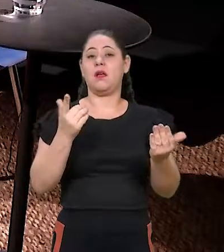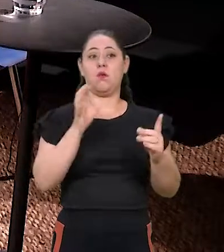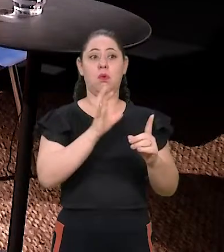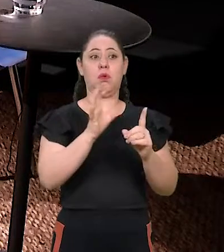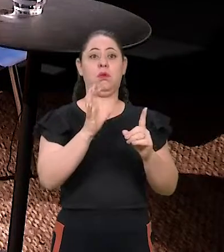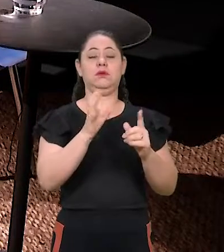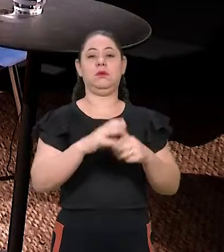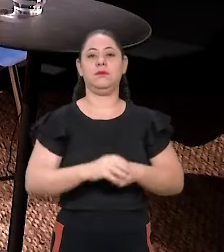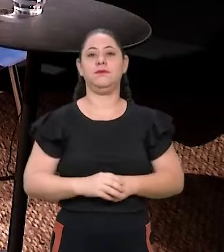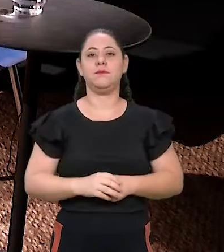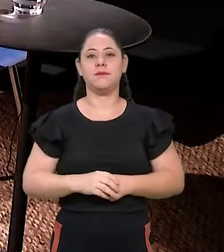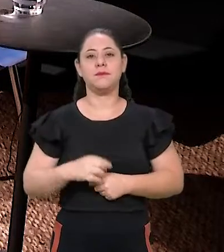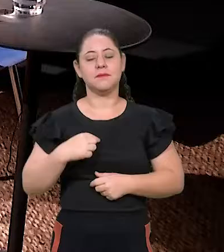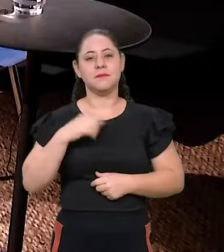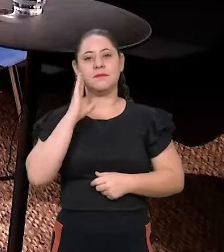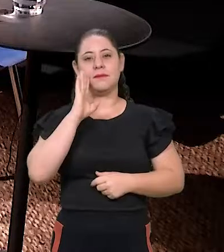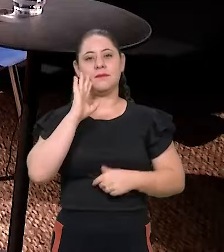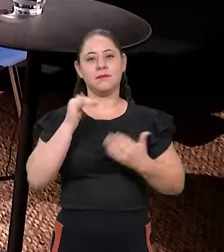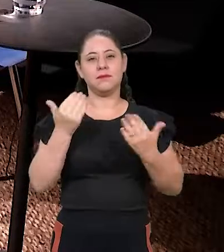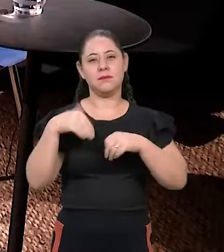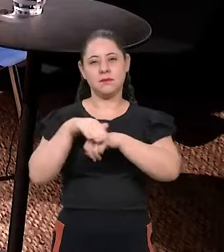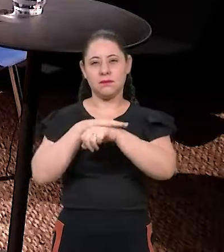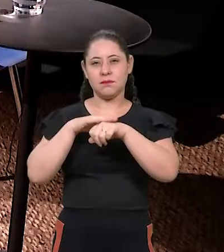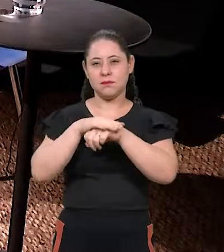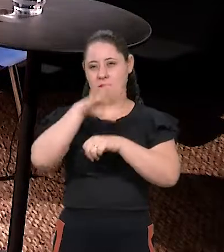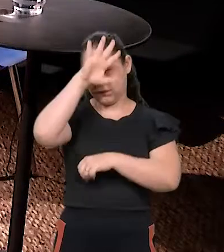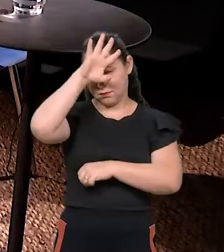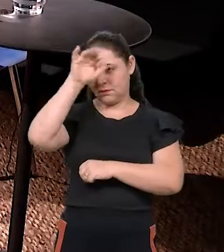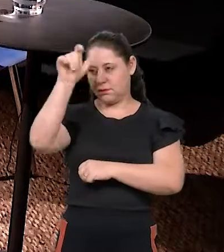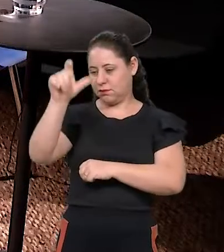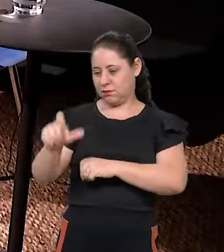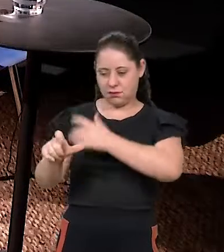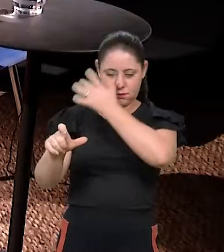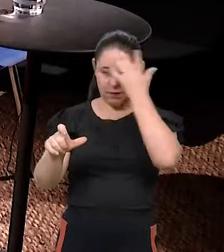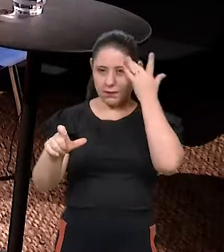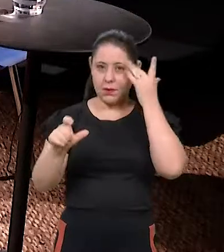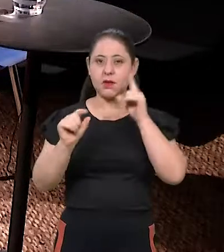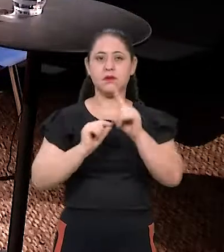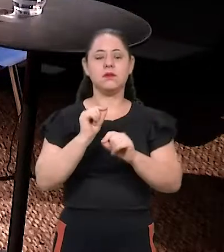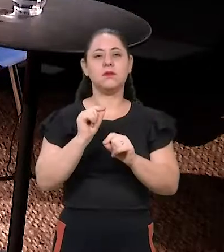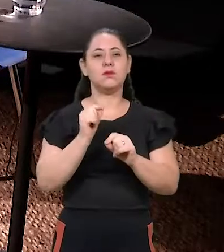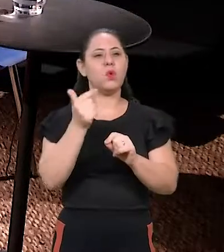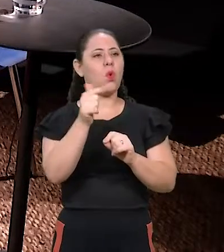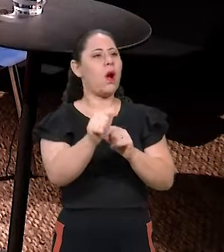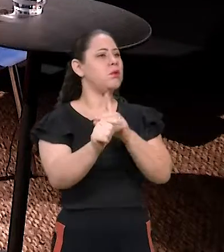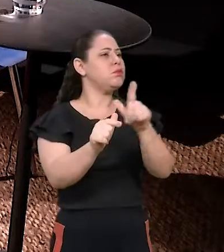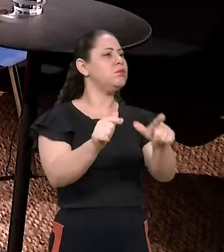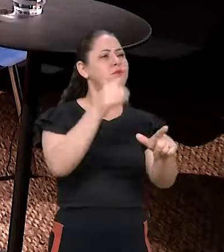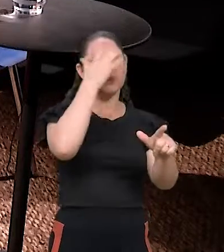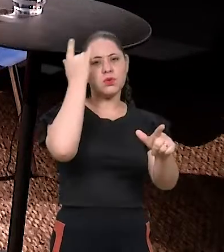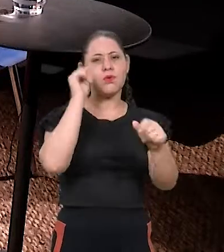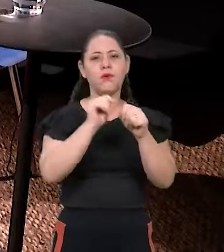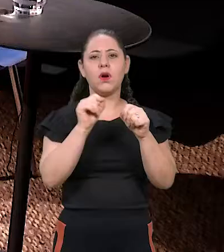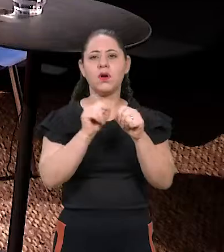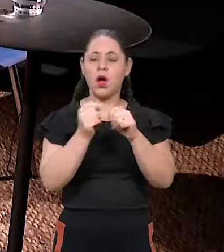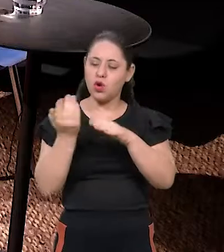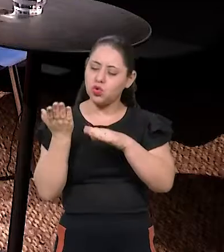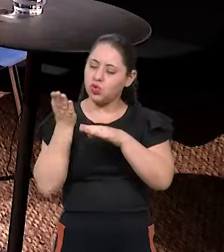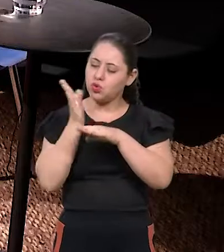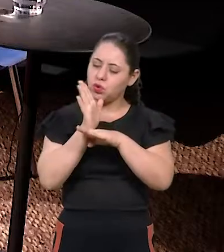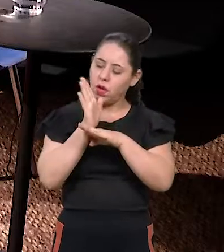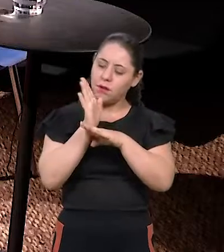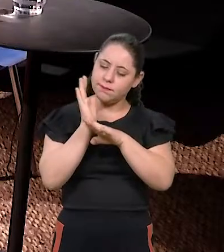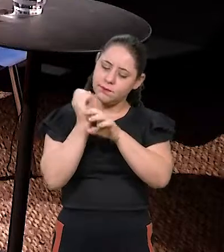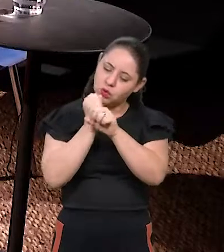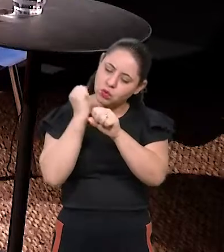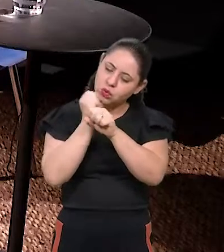então foi bem impactante. E eu acho interessante quando eu converso no Personalidades e até com outras fontes, com pessoas que fazem a